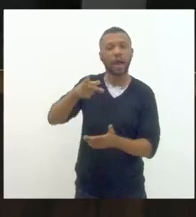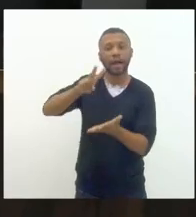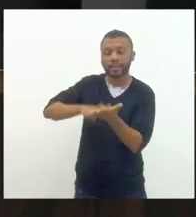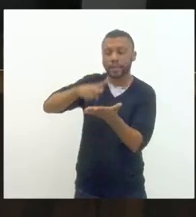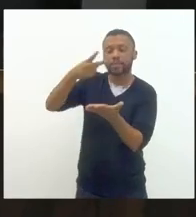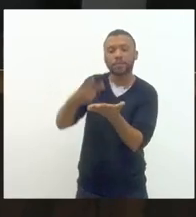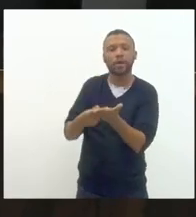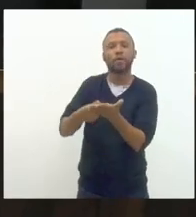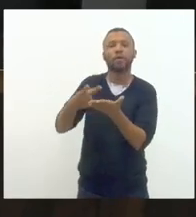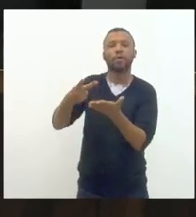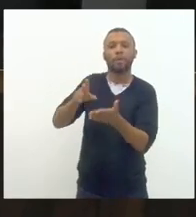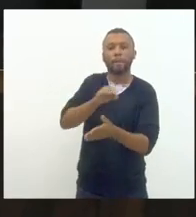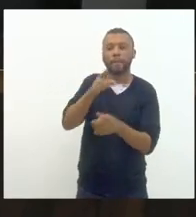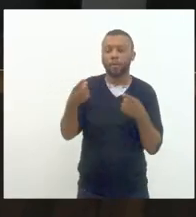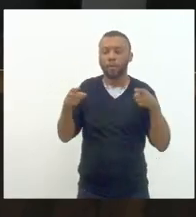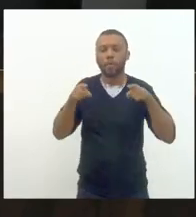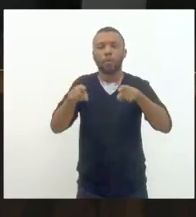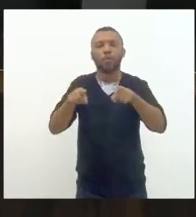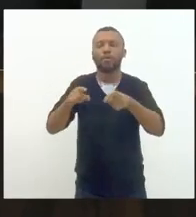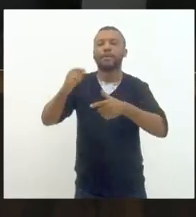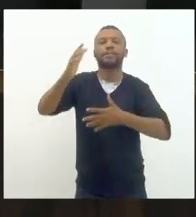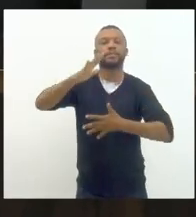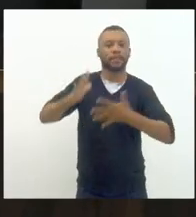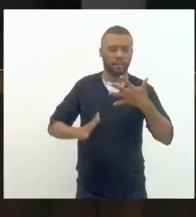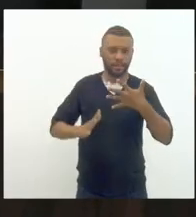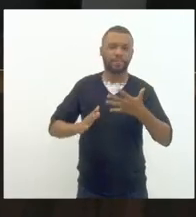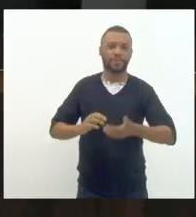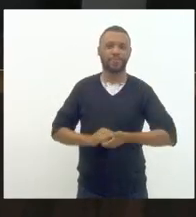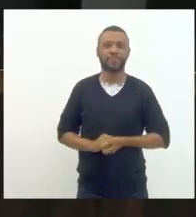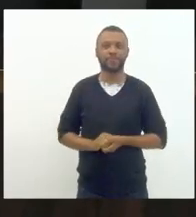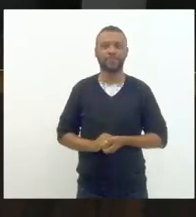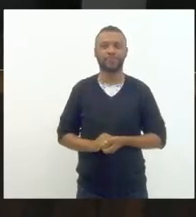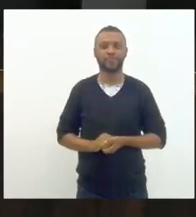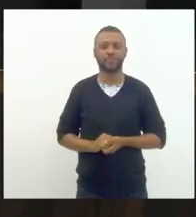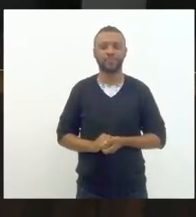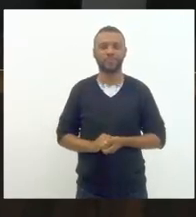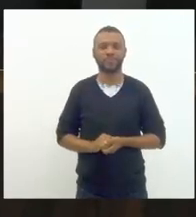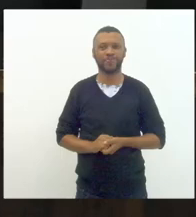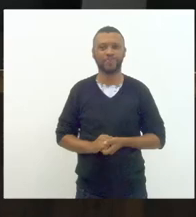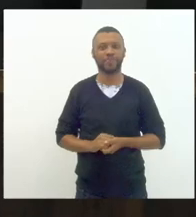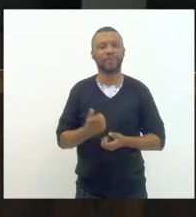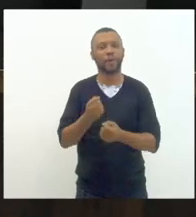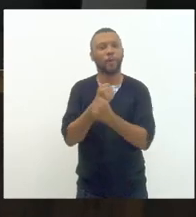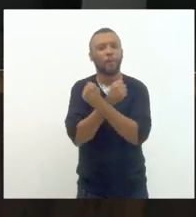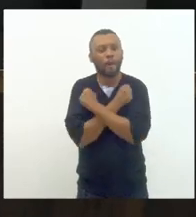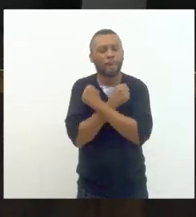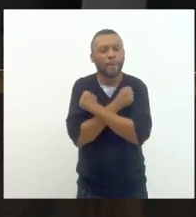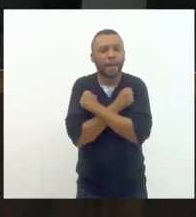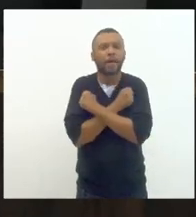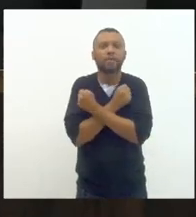tradução simultânea de Libras. Fazer aqui um abraço